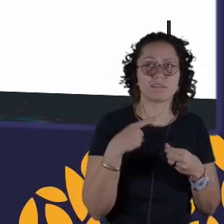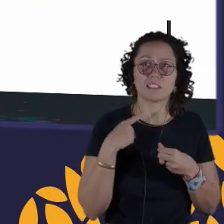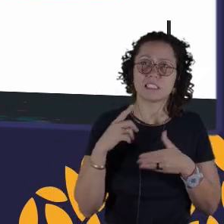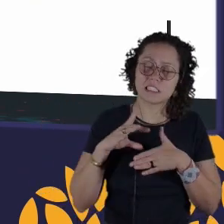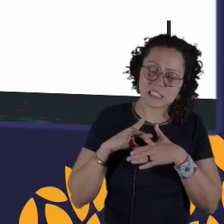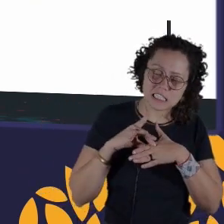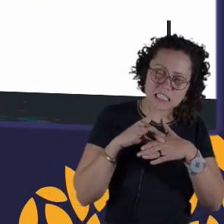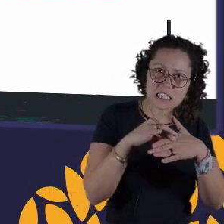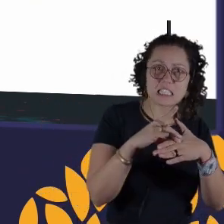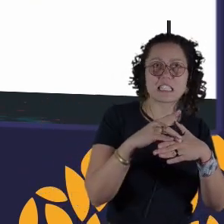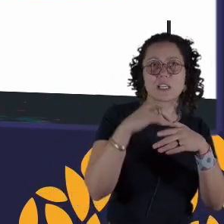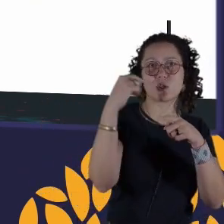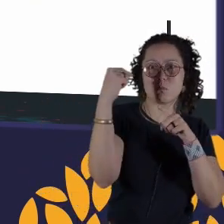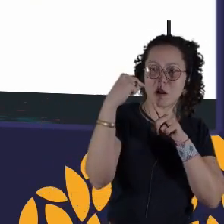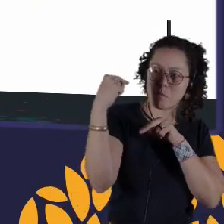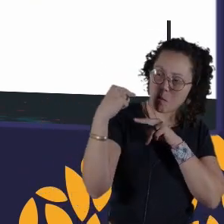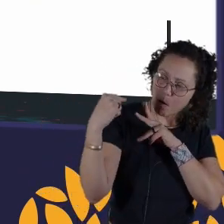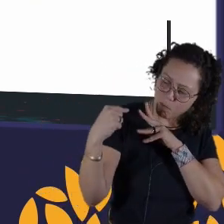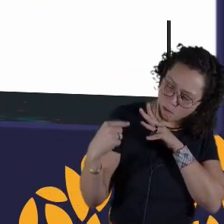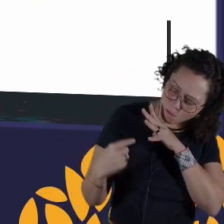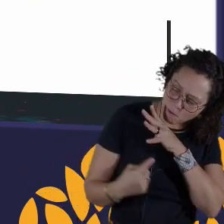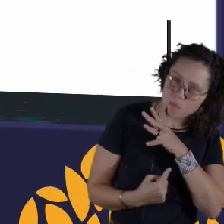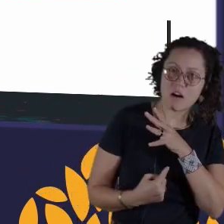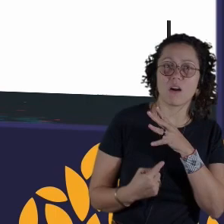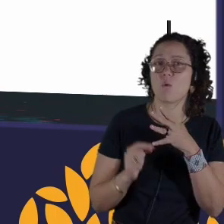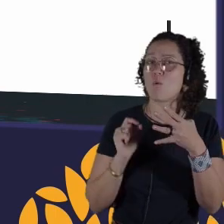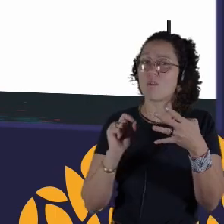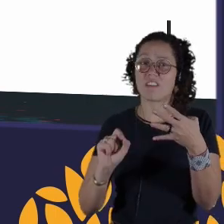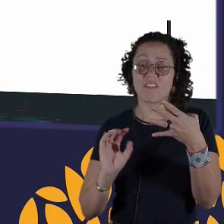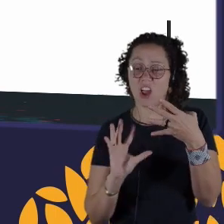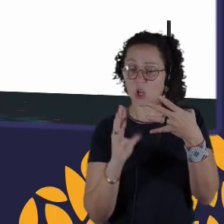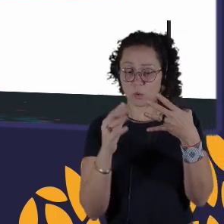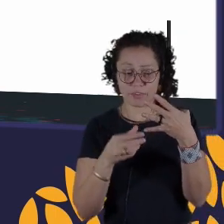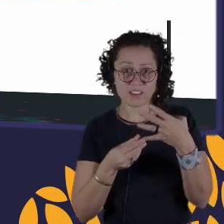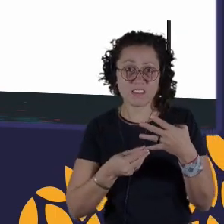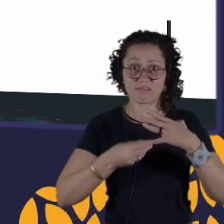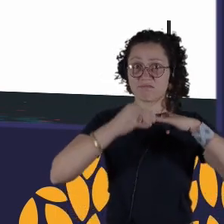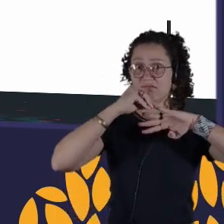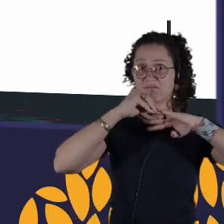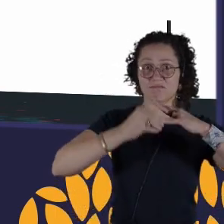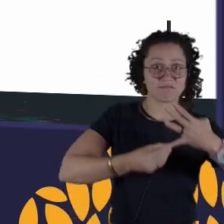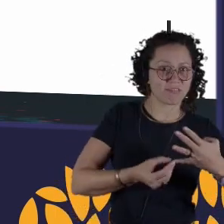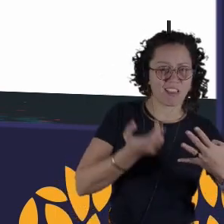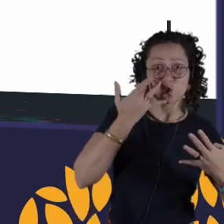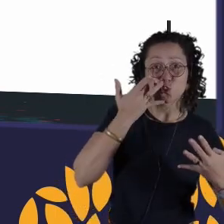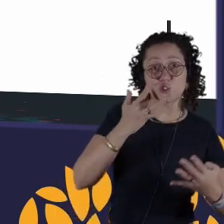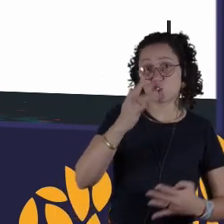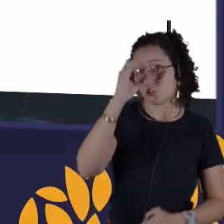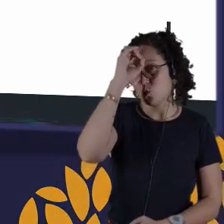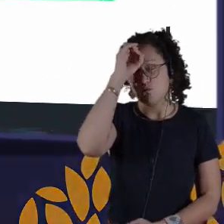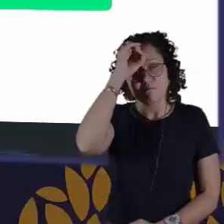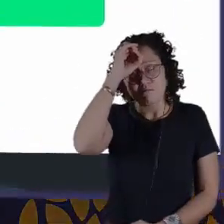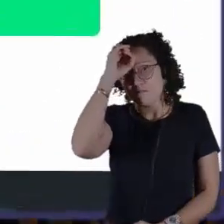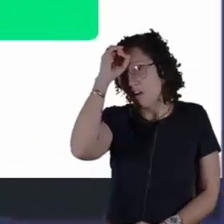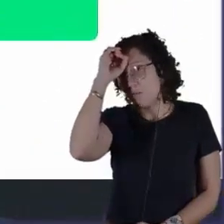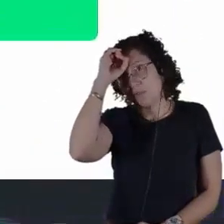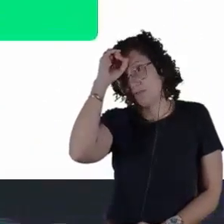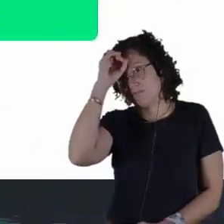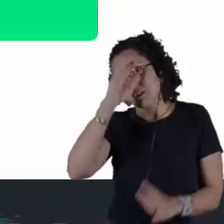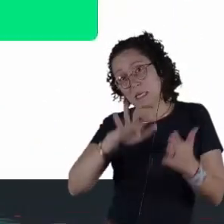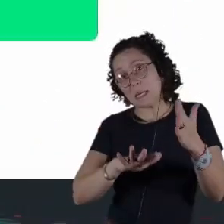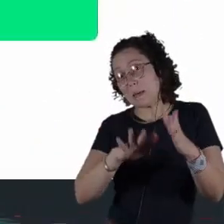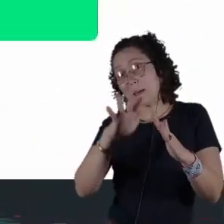sintomas. Qual vai ser primeiro, qual depois, não sabemos, dependendo qual é a zona, a região